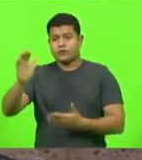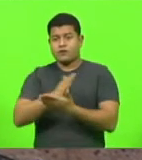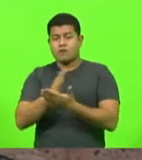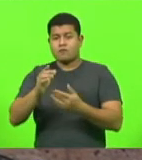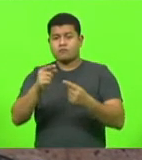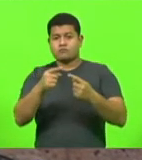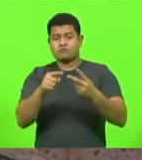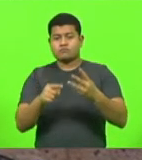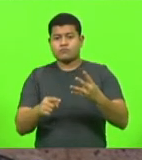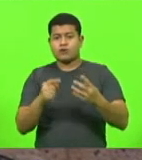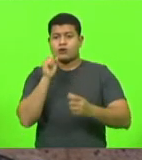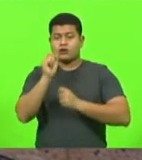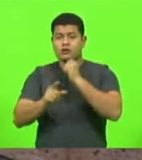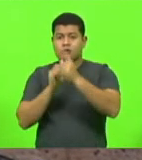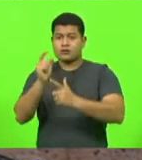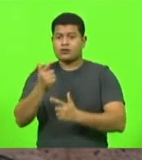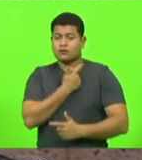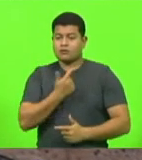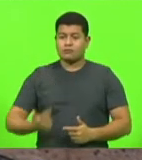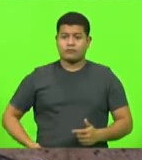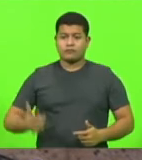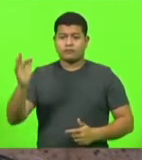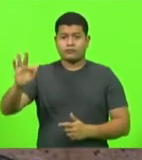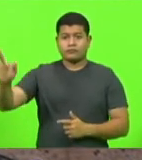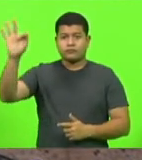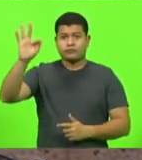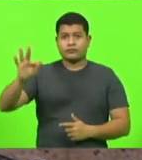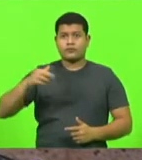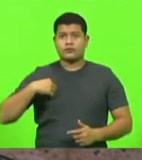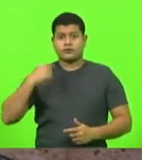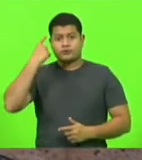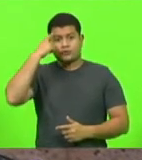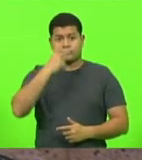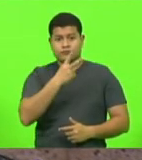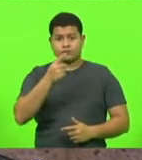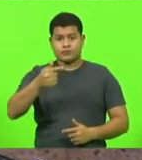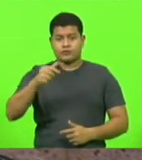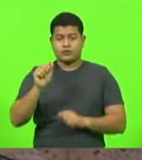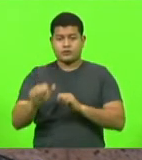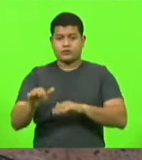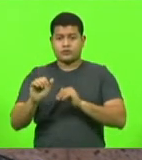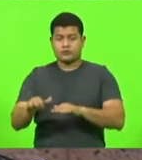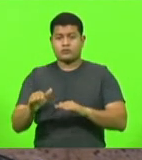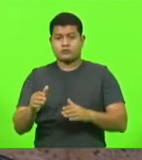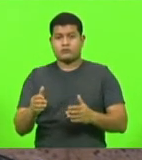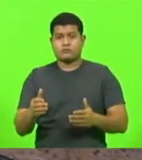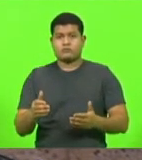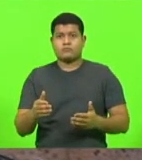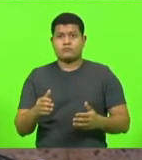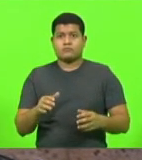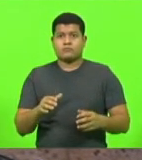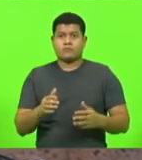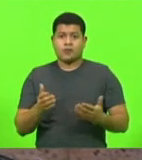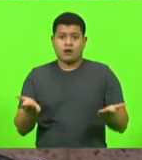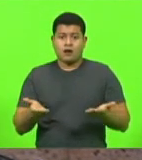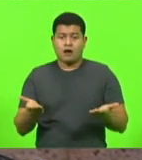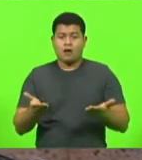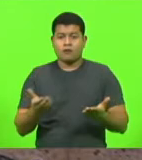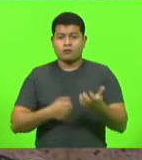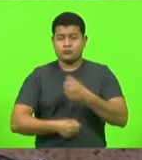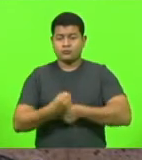né, críticas ao governo federal. Dia 27 de setembro, agora, 2021,